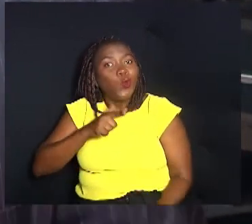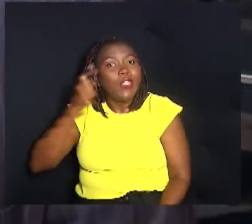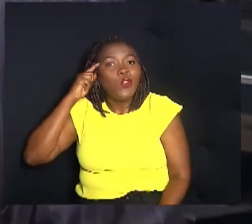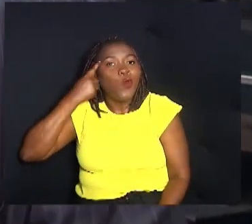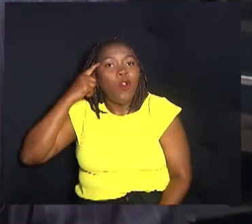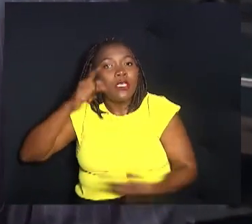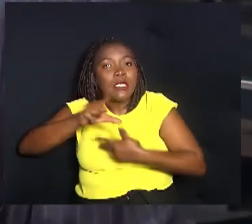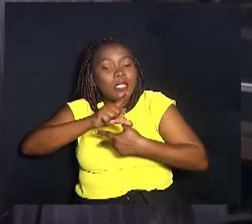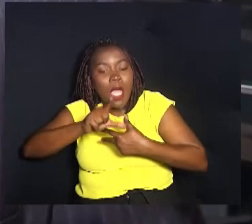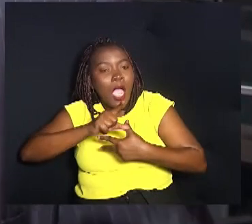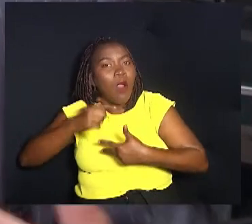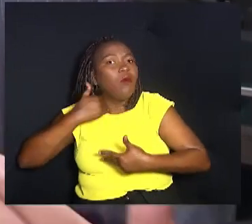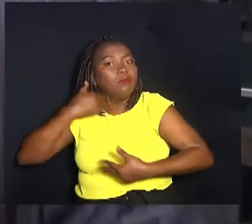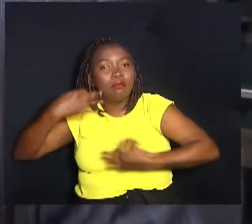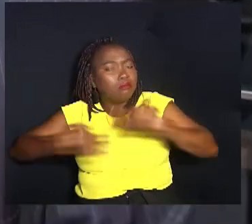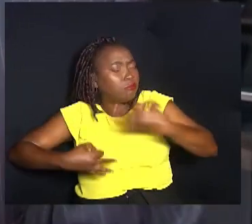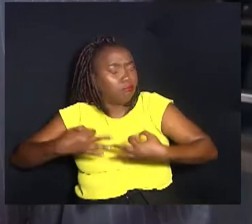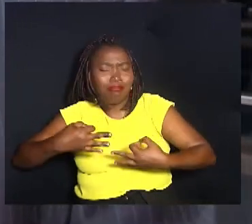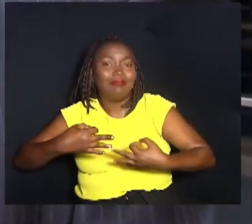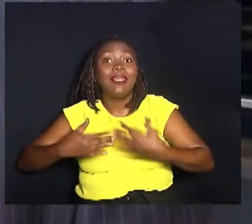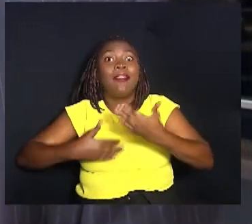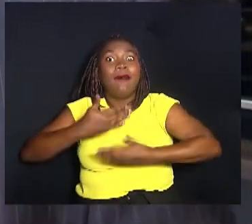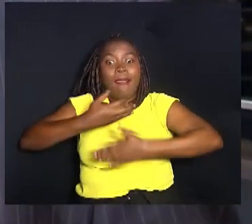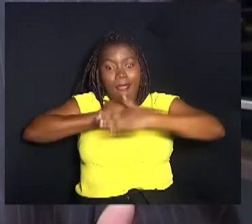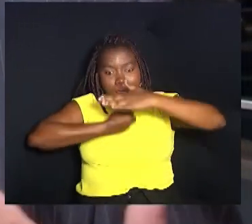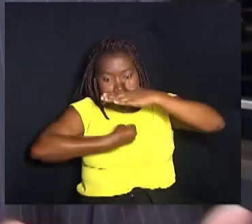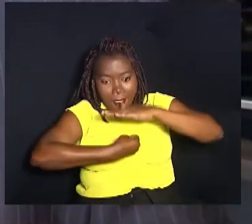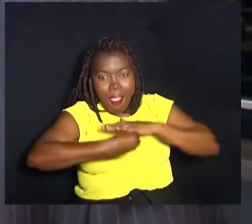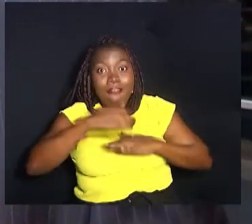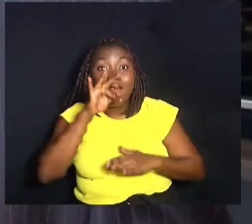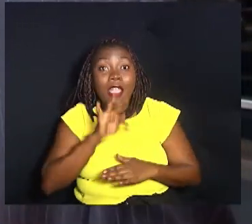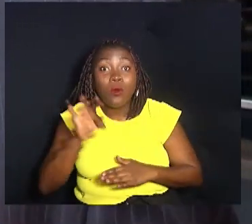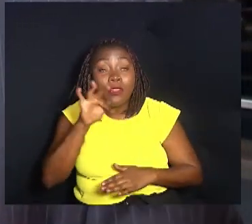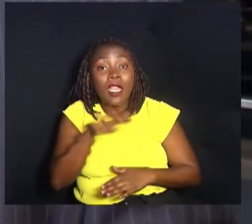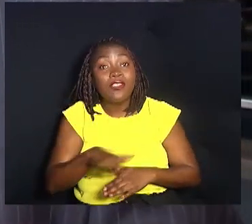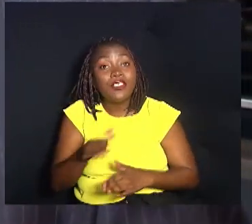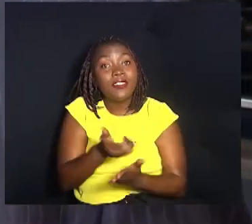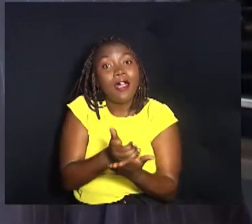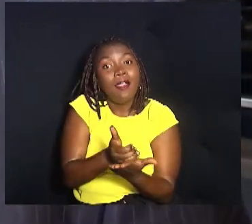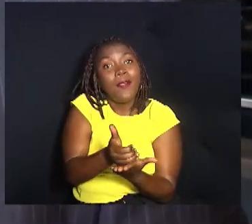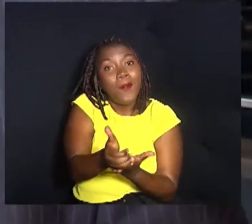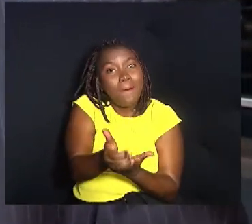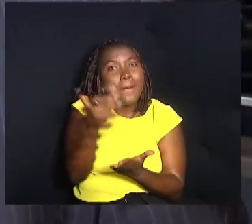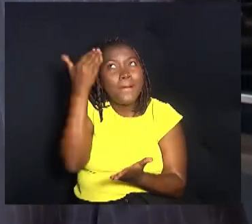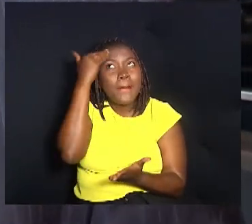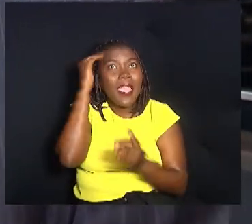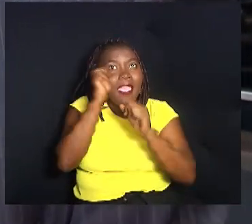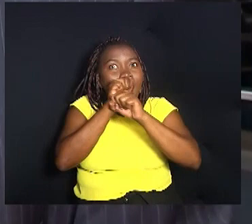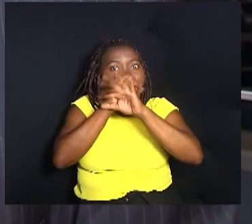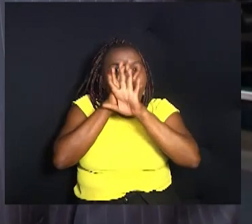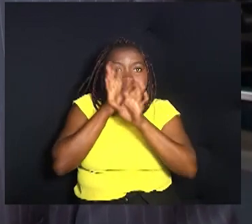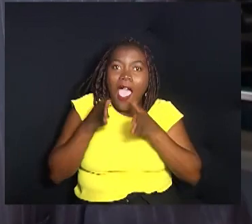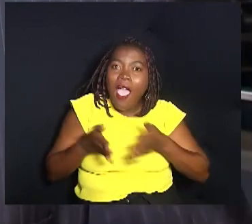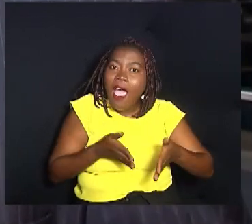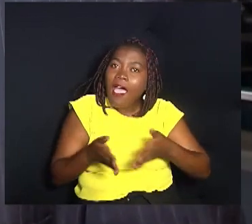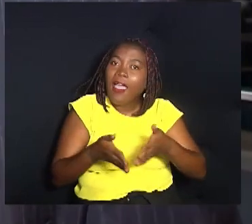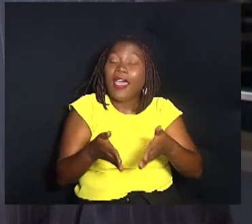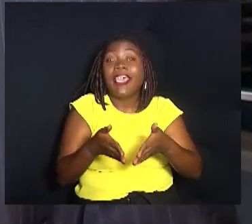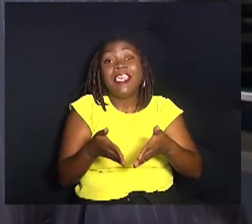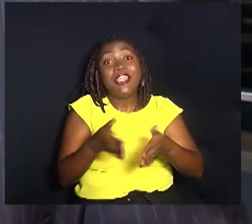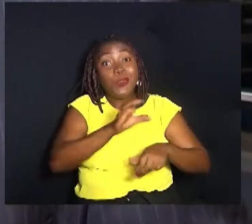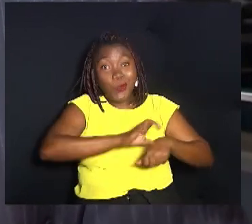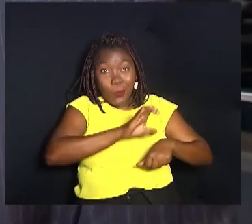do judiciário, e aí ele adentra aí as faculdades e lá começa a entender mais esse caminho. E no